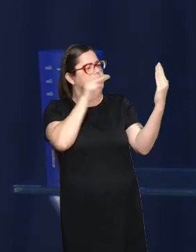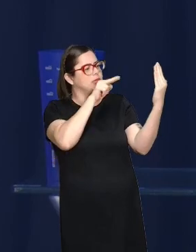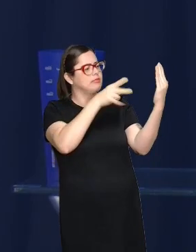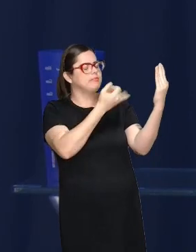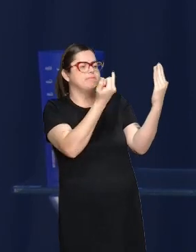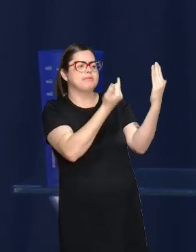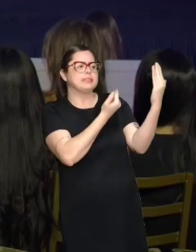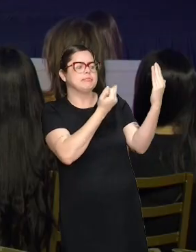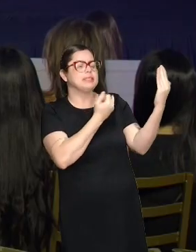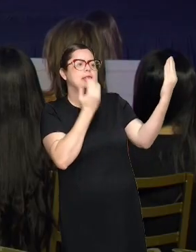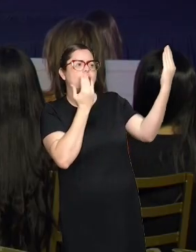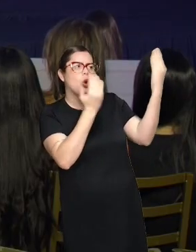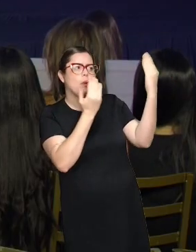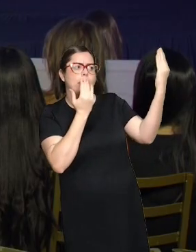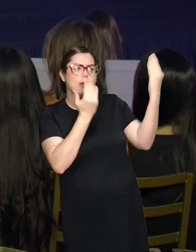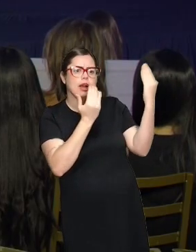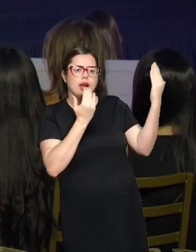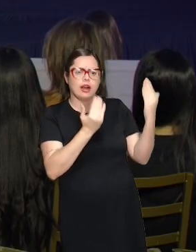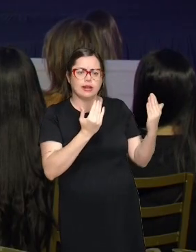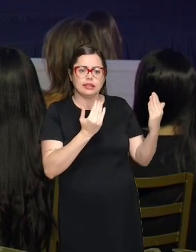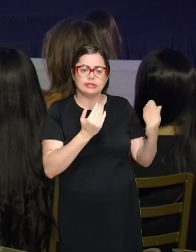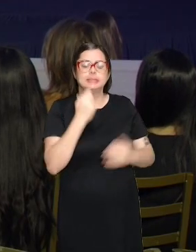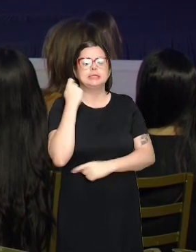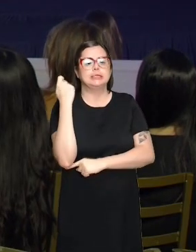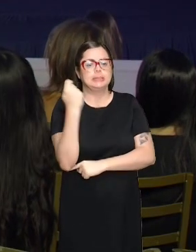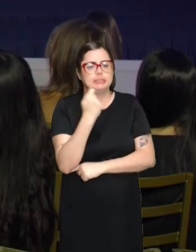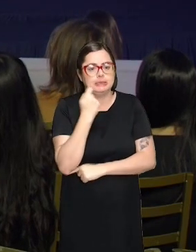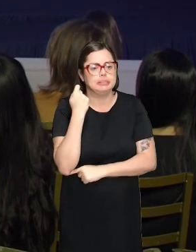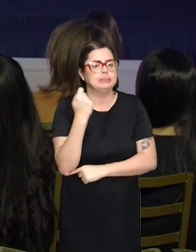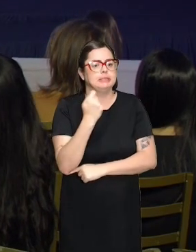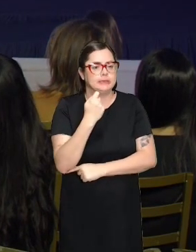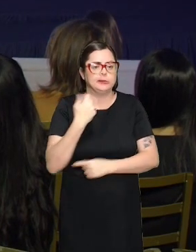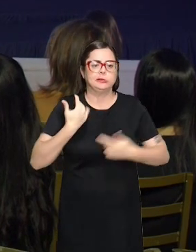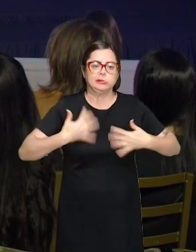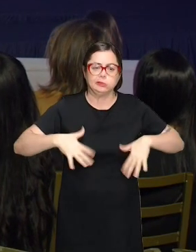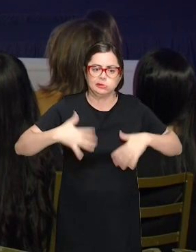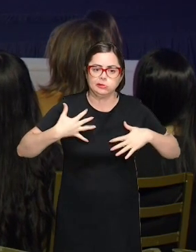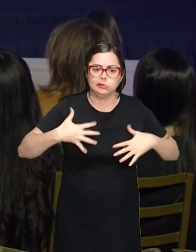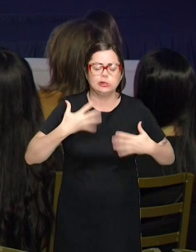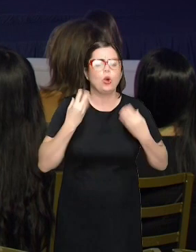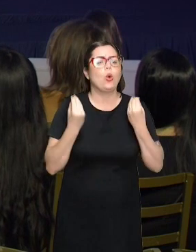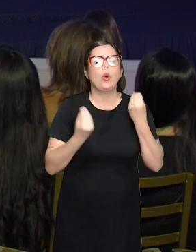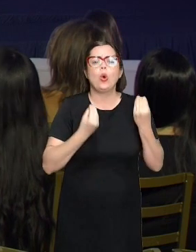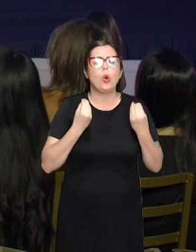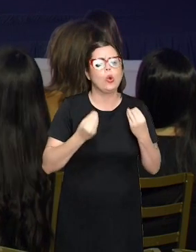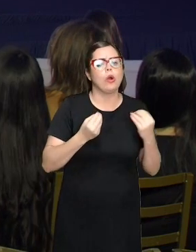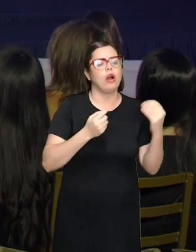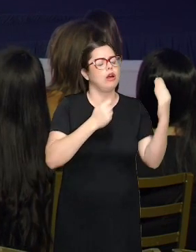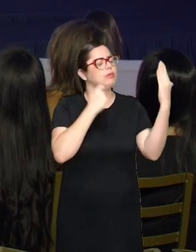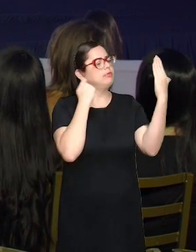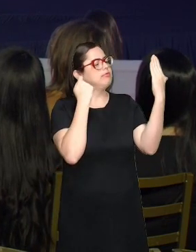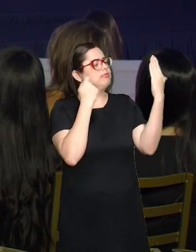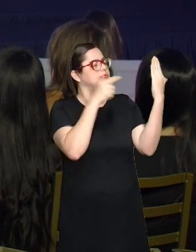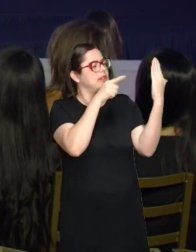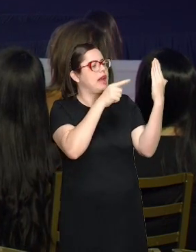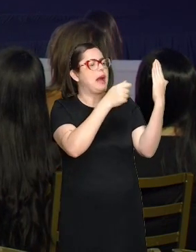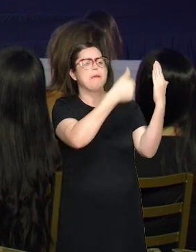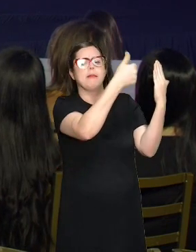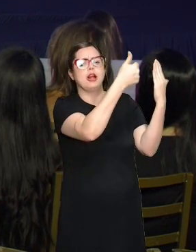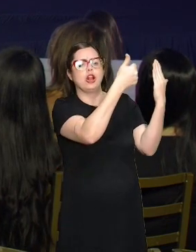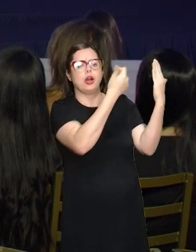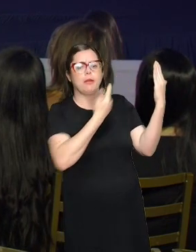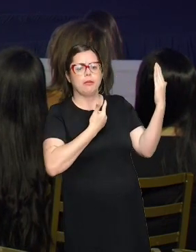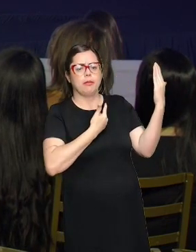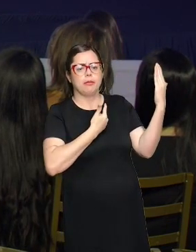Cara, e é punk, né? E aí, enfim, essas comparações nas redes sociais, que o outro é melhor e o outro está lá fazendo